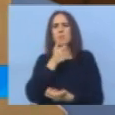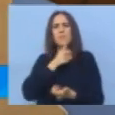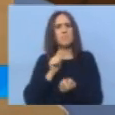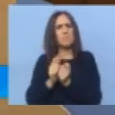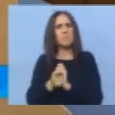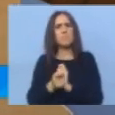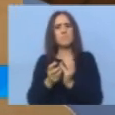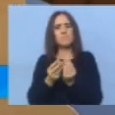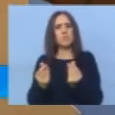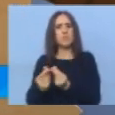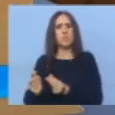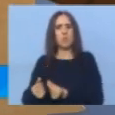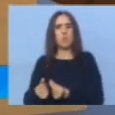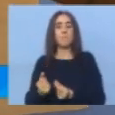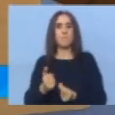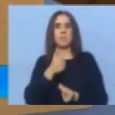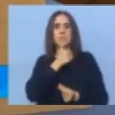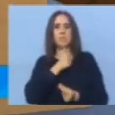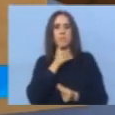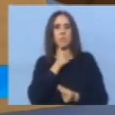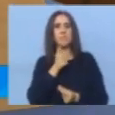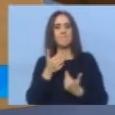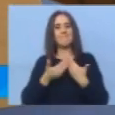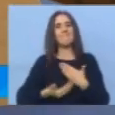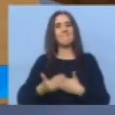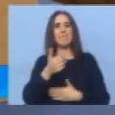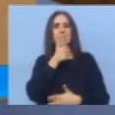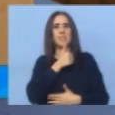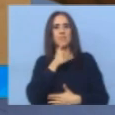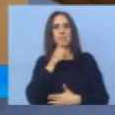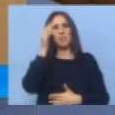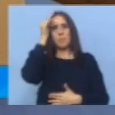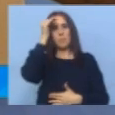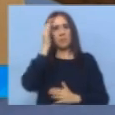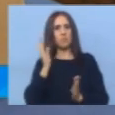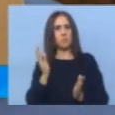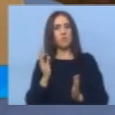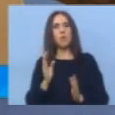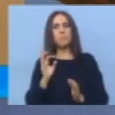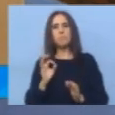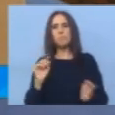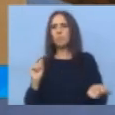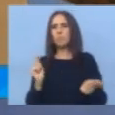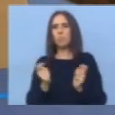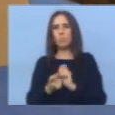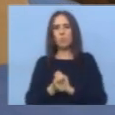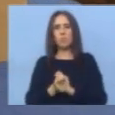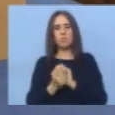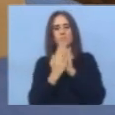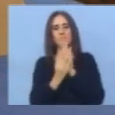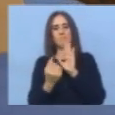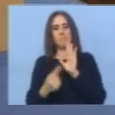de outra maneira, e então os sacrifícios são, a partir daí, sacrifícios animais. Há claramente uma mudança